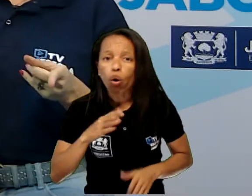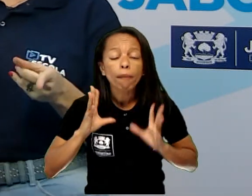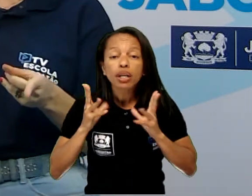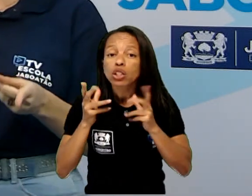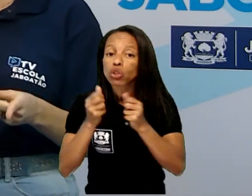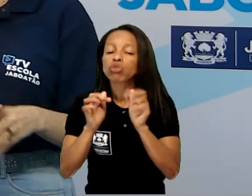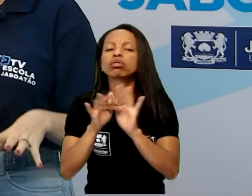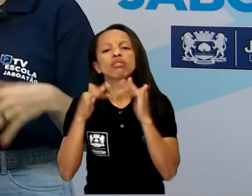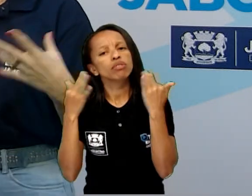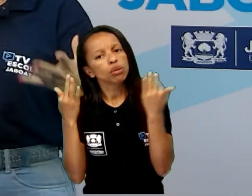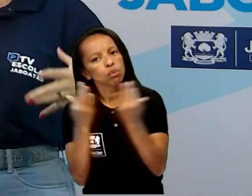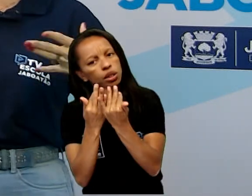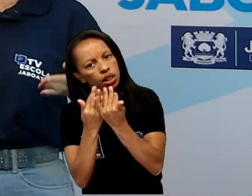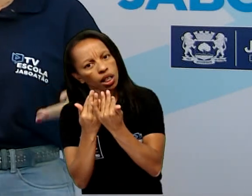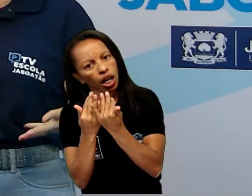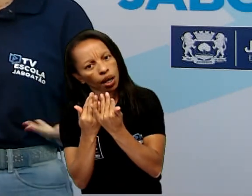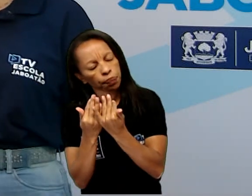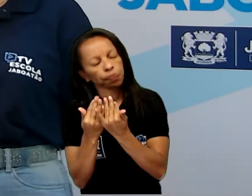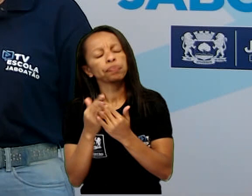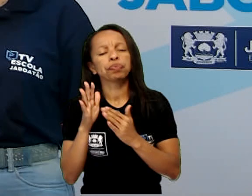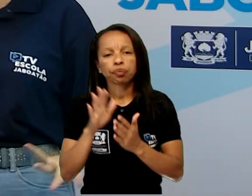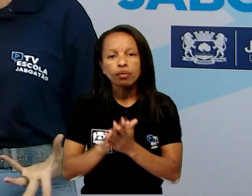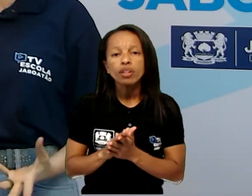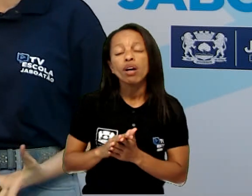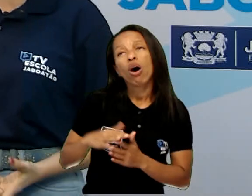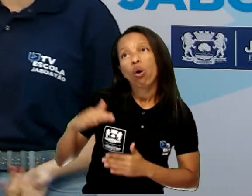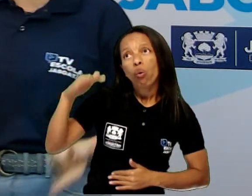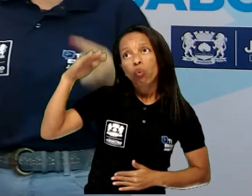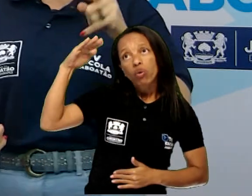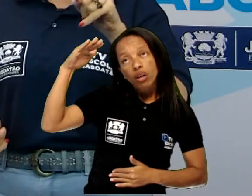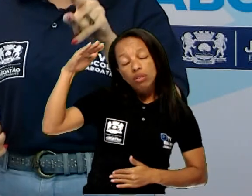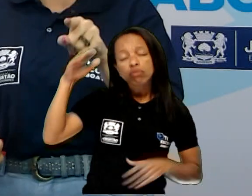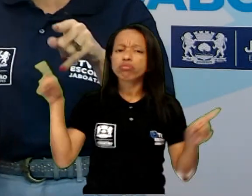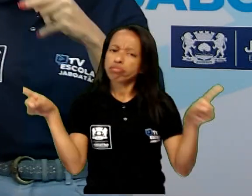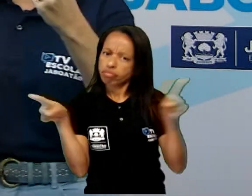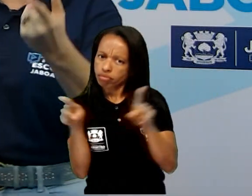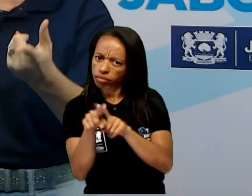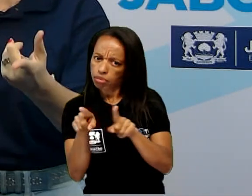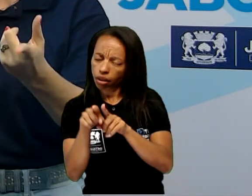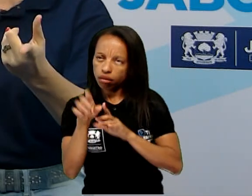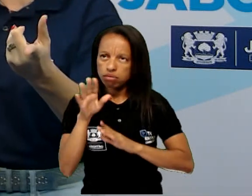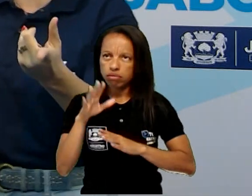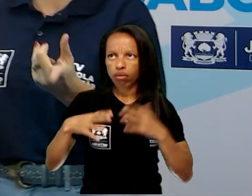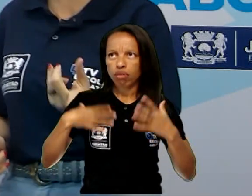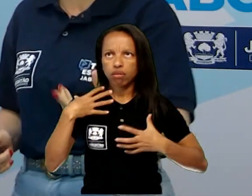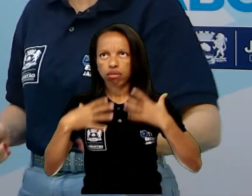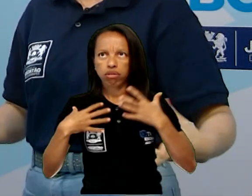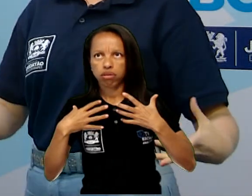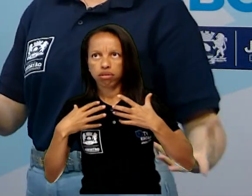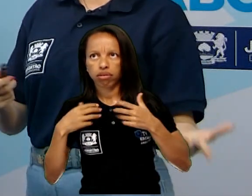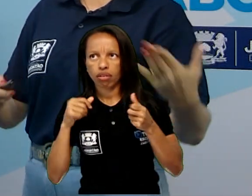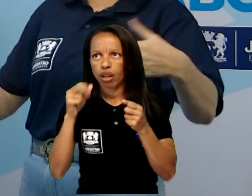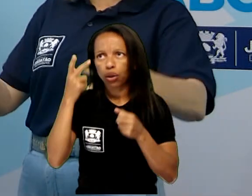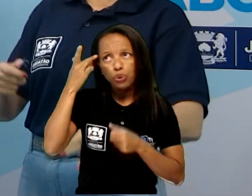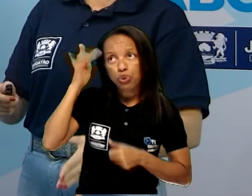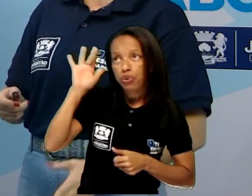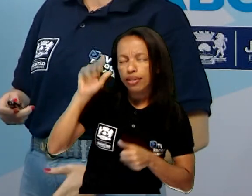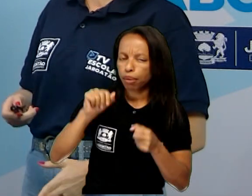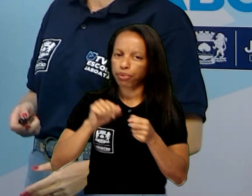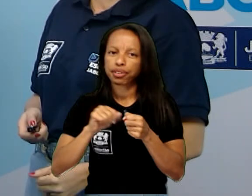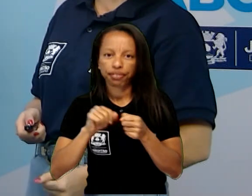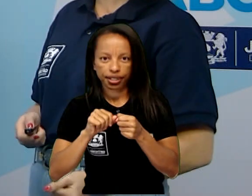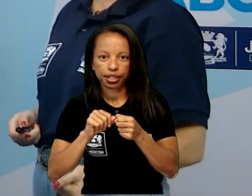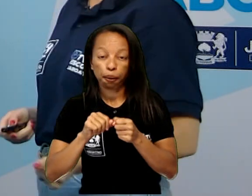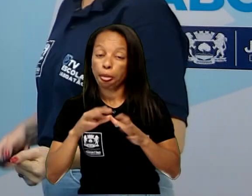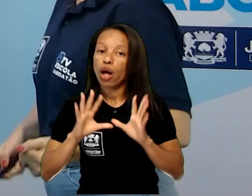os adultos, que no momento de desespero fica sem saber o que fazer. Então, você já pode passar esse conhecimento para eles, né? Todo mundo